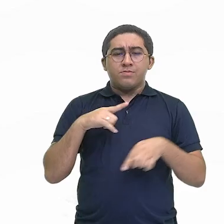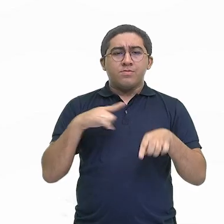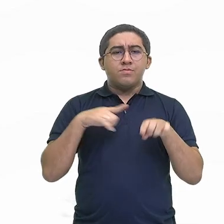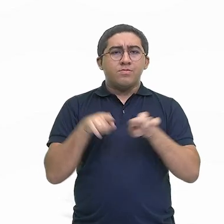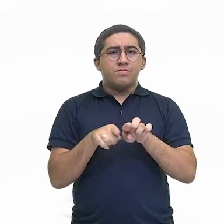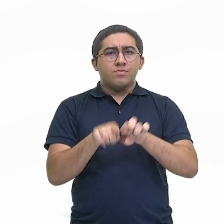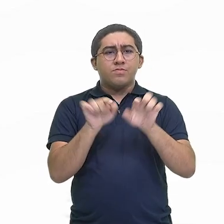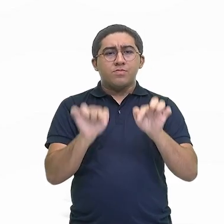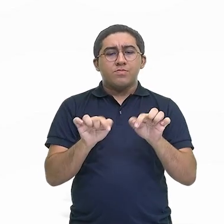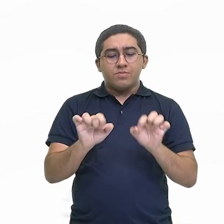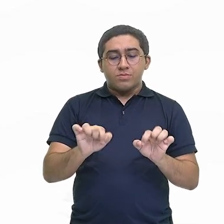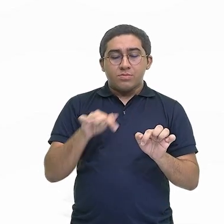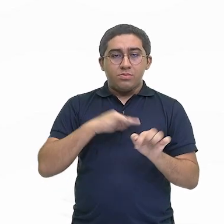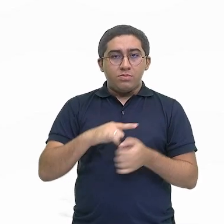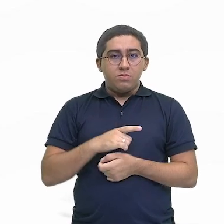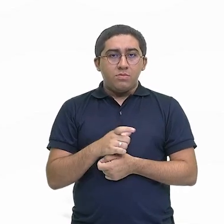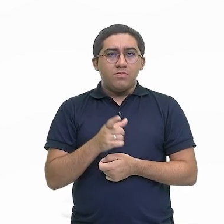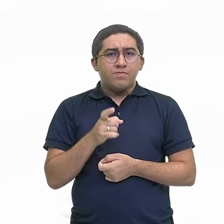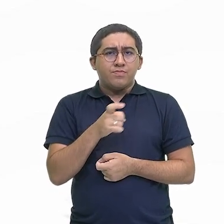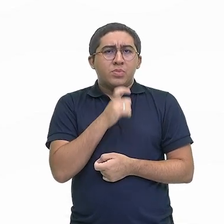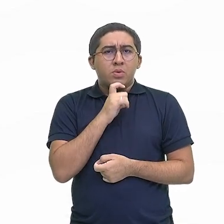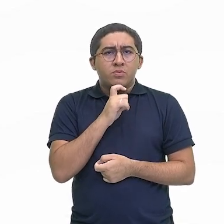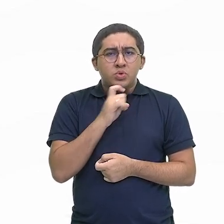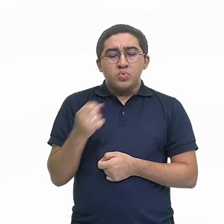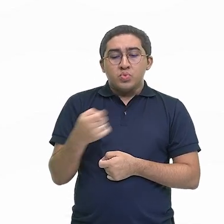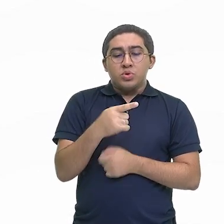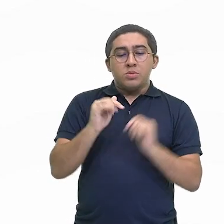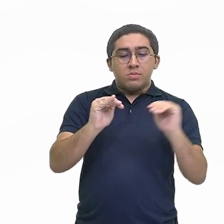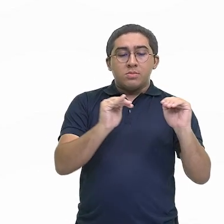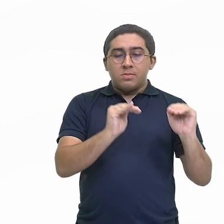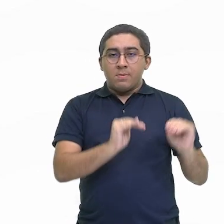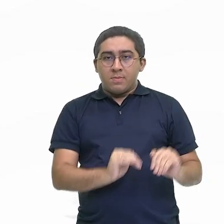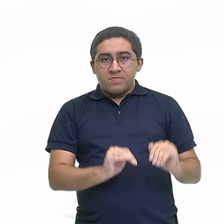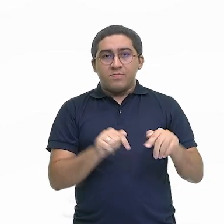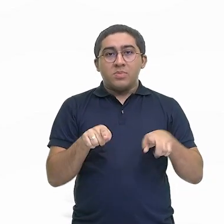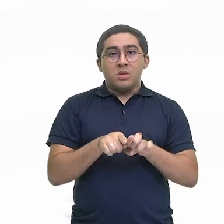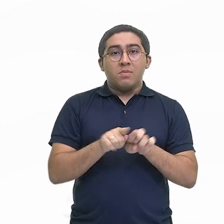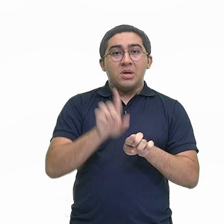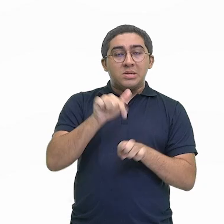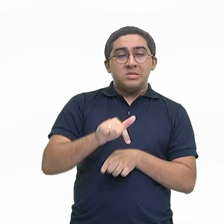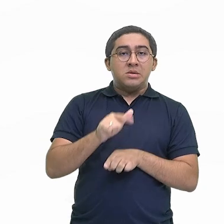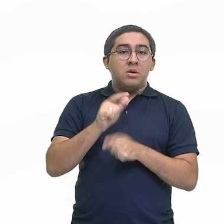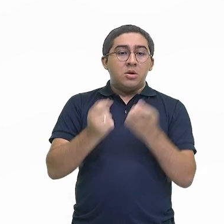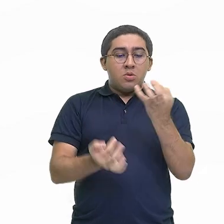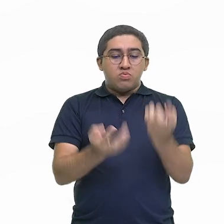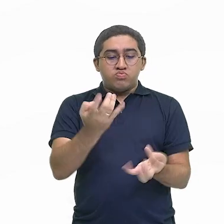frio do que lá embaixo, essa lava, né, esse magma todo, ele vai o quê? Ele vai